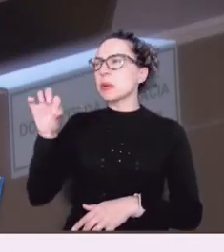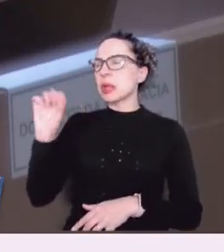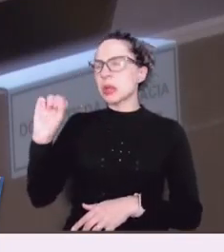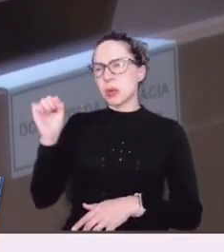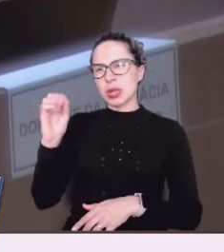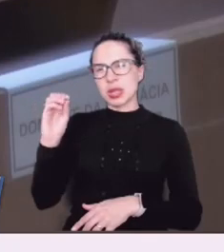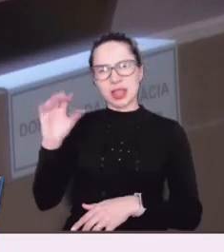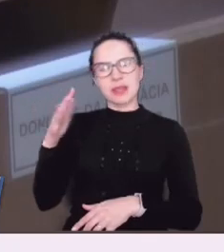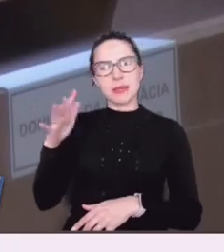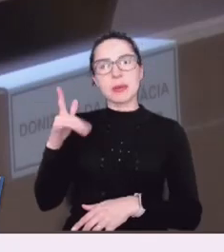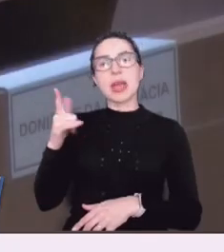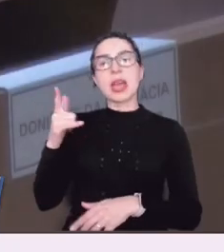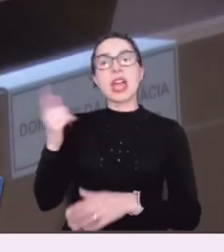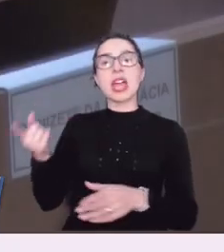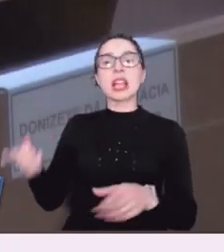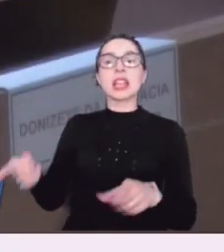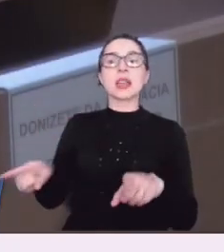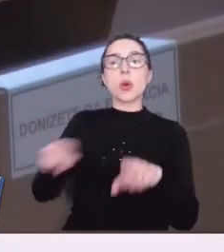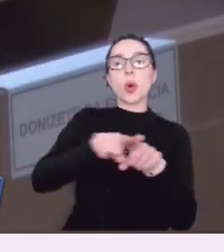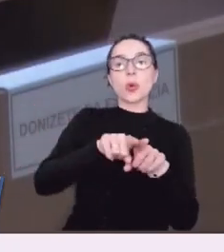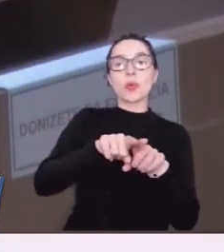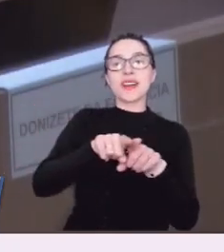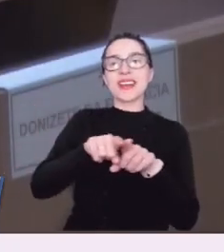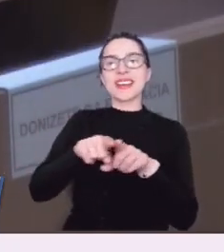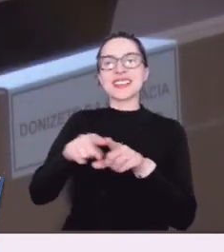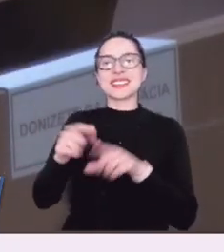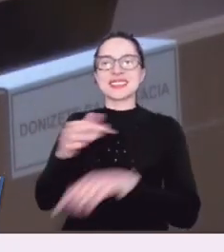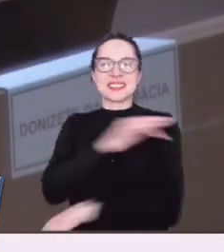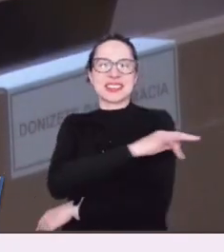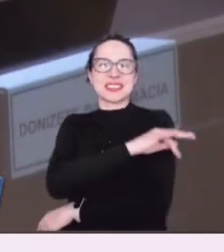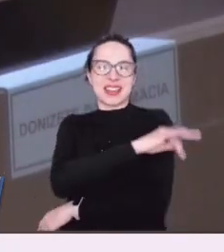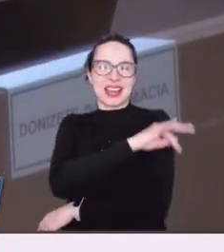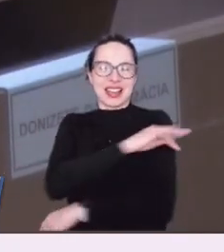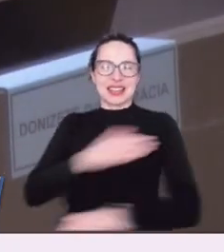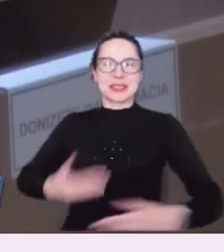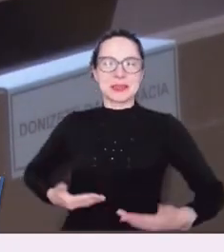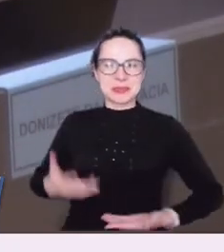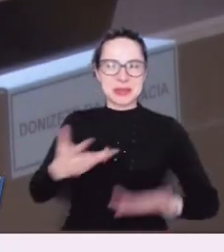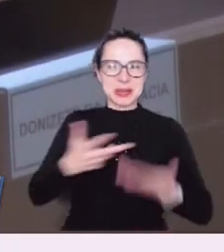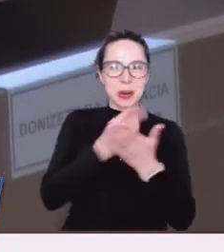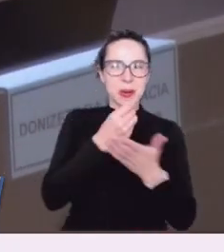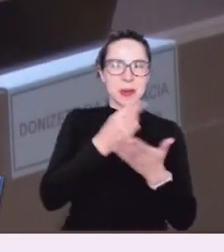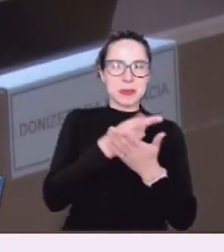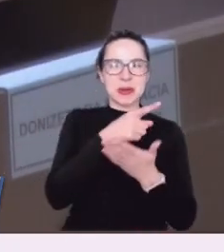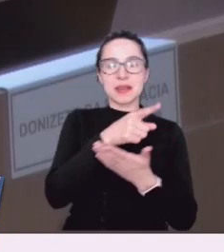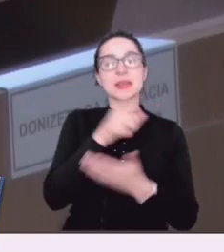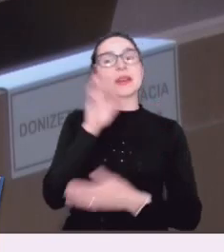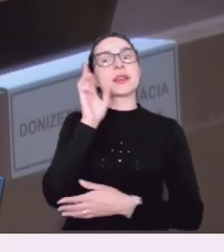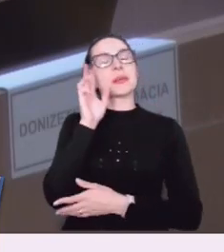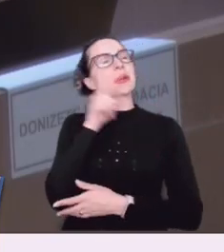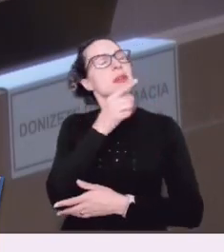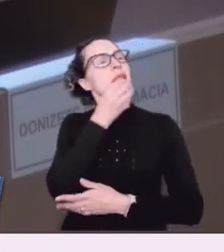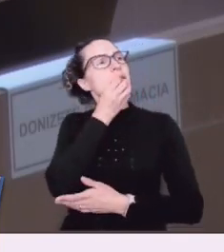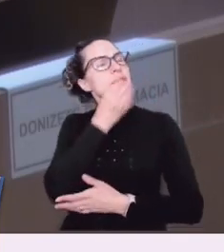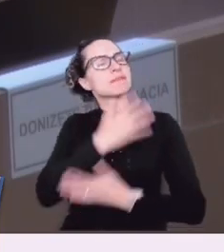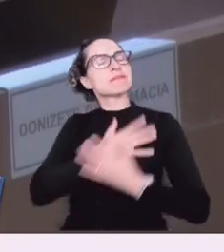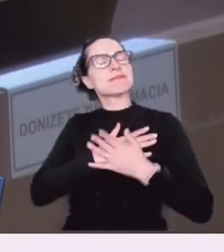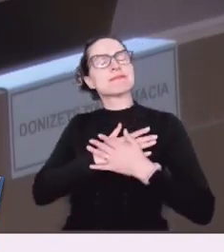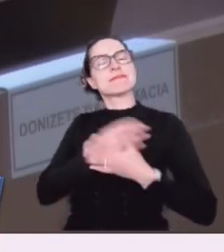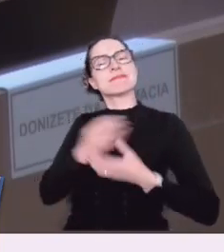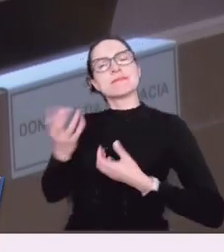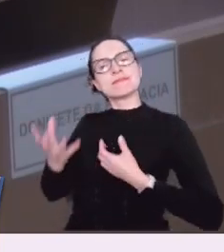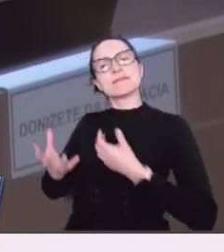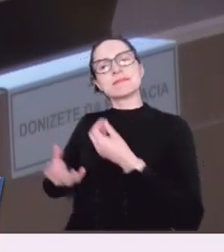tinham um convênio com a farmácia, né? Os funcionários compravam ali, e naquela época eu já percebi a bondade dele, né? De procurar ajudar